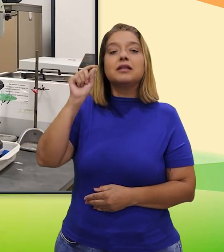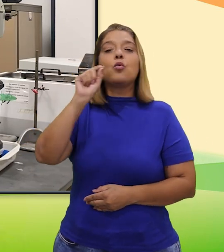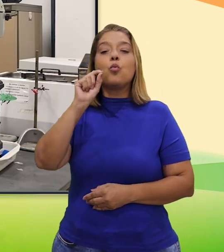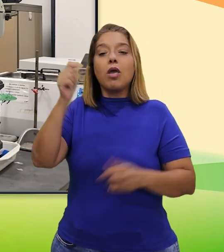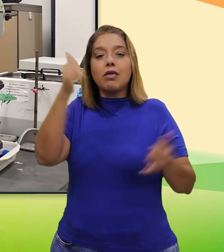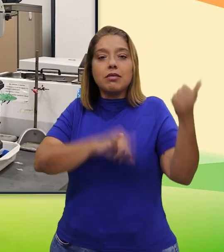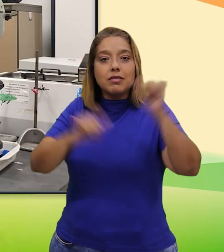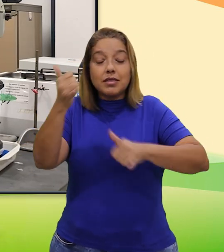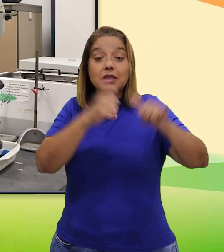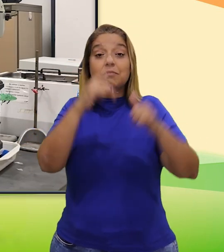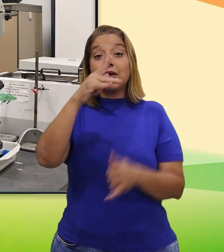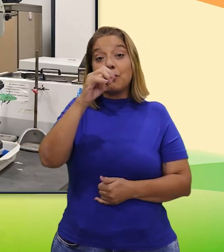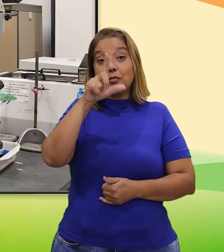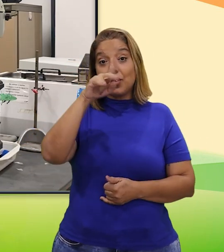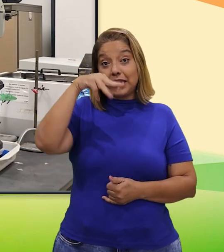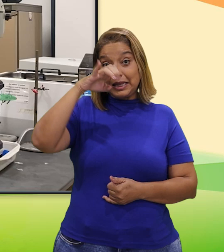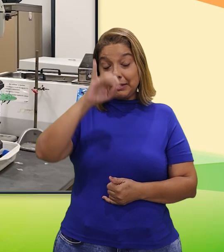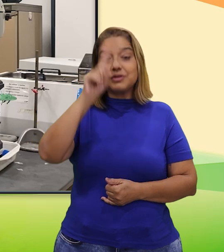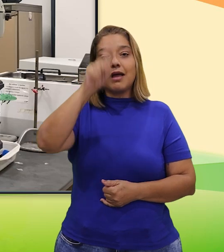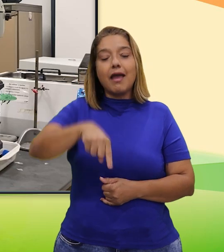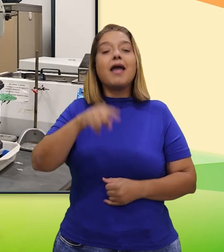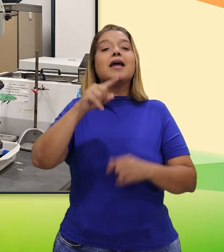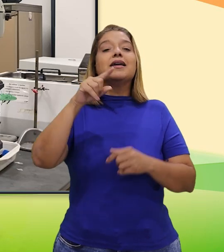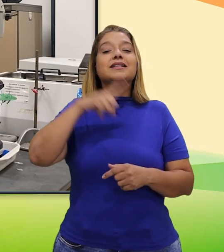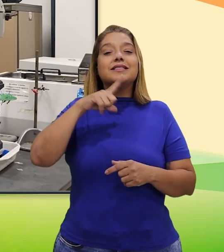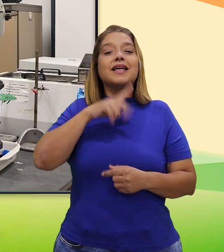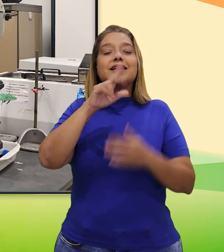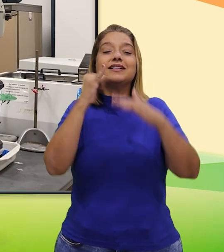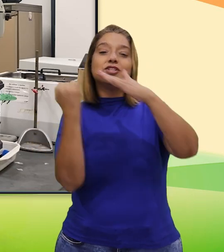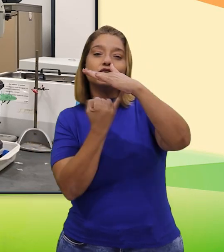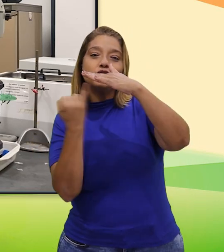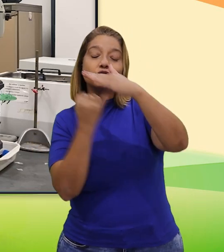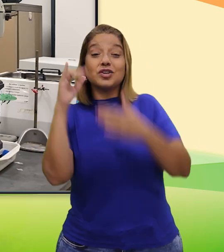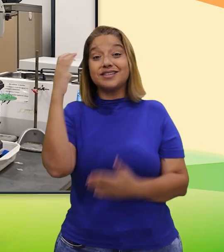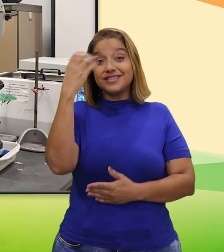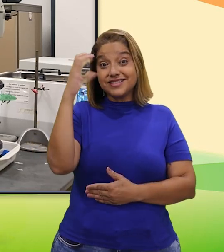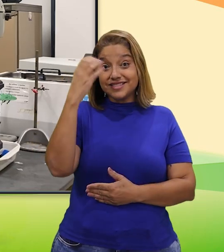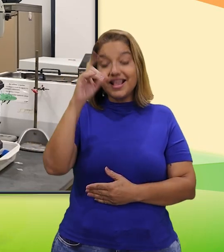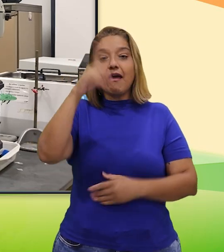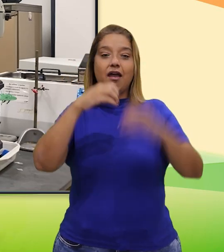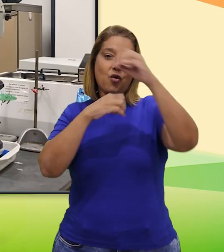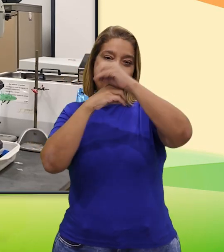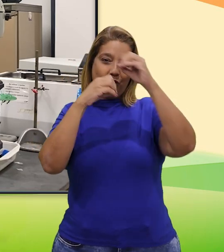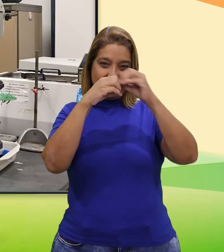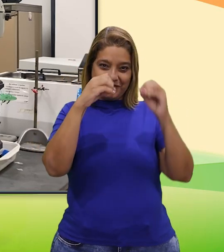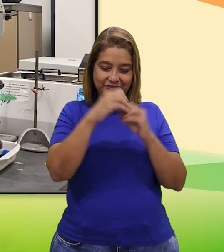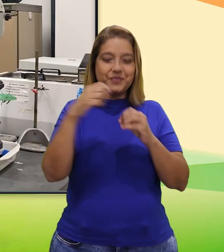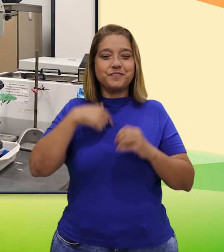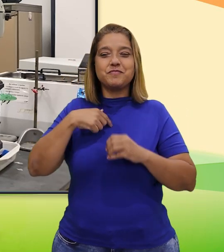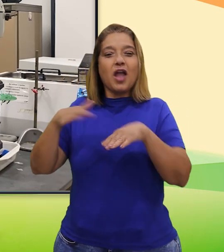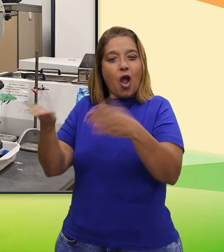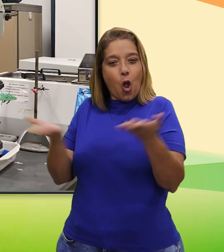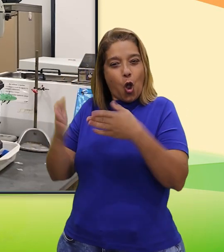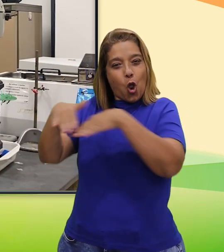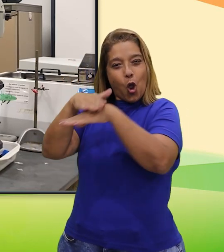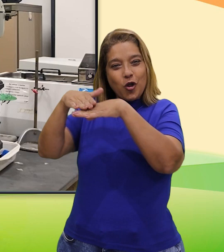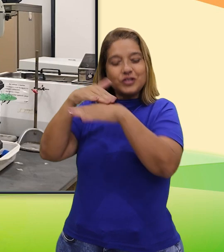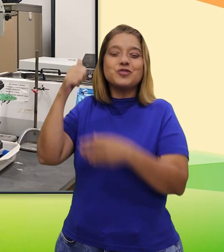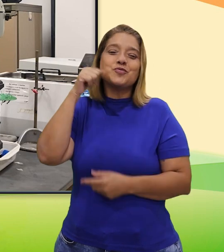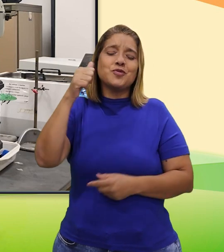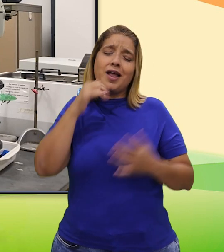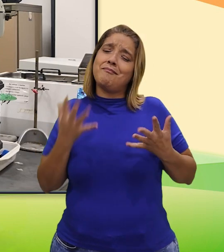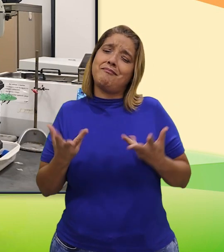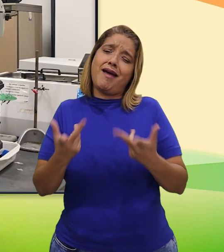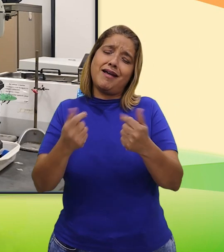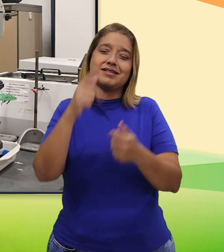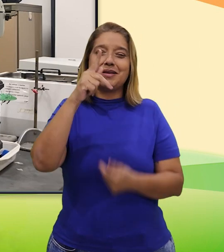de Polímeros do Instituto de Ciências Biológicas da Universidade Federal de Goiás. E eu vou falar com uma mulher